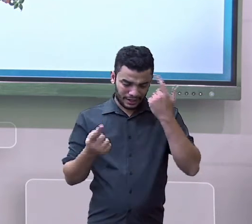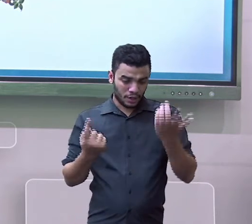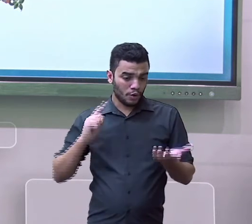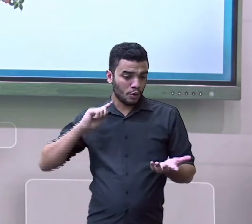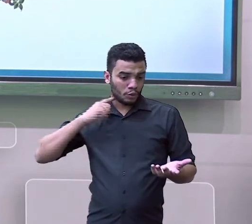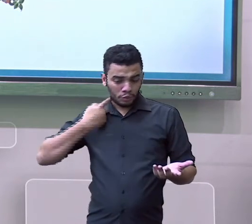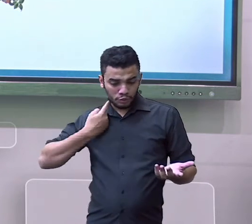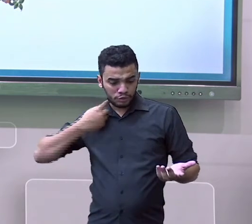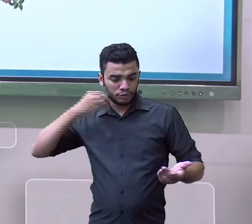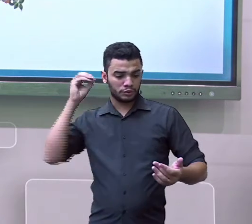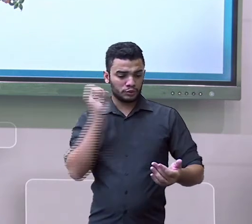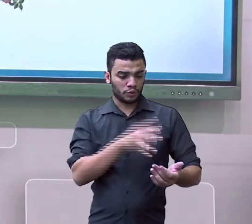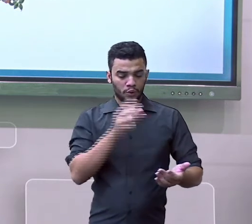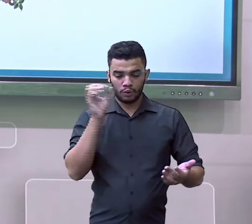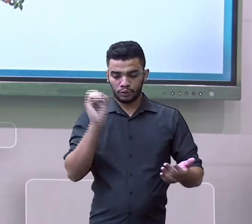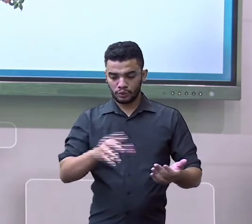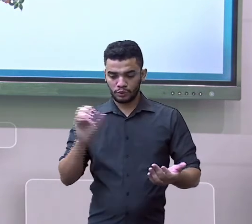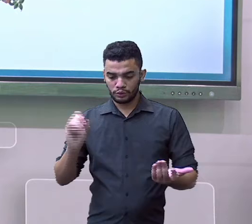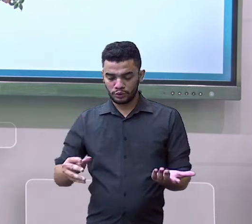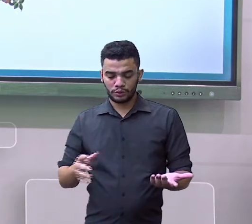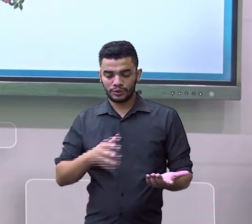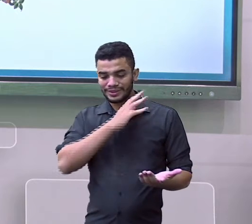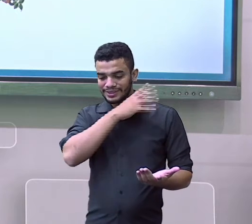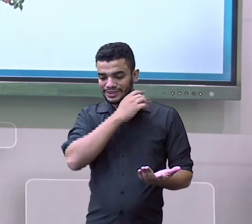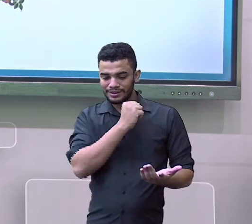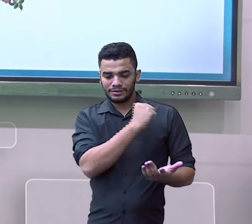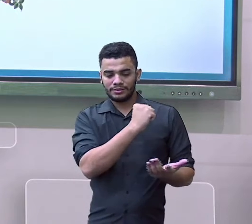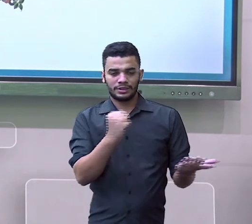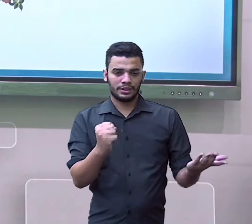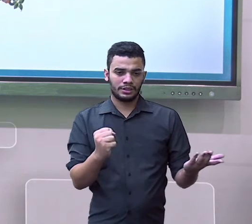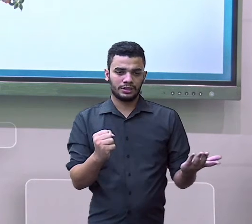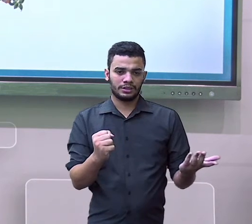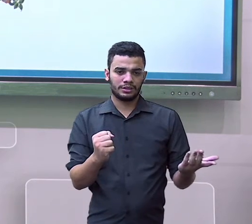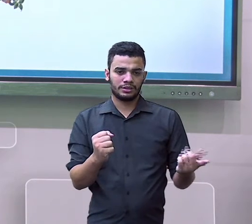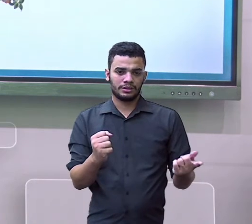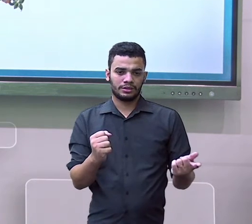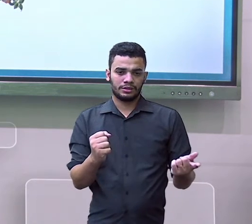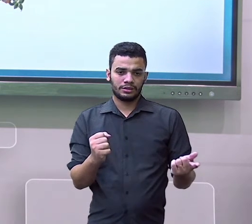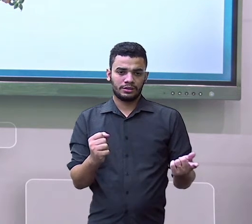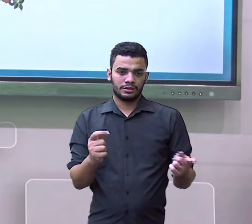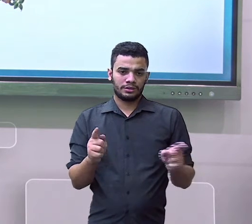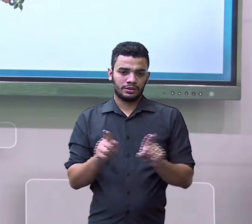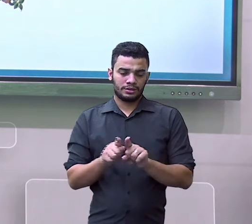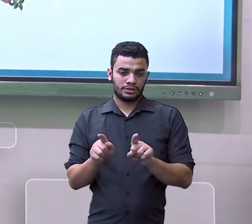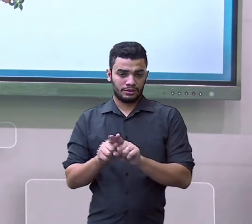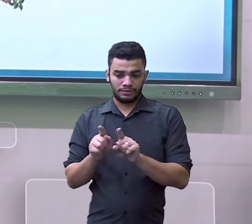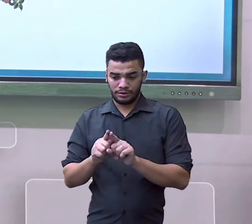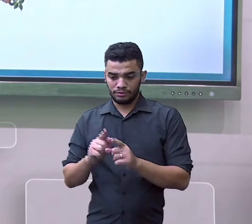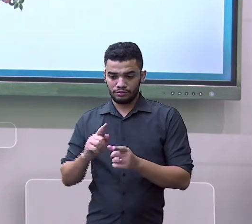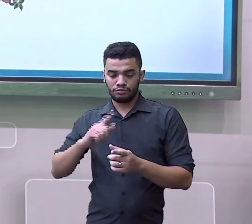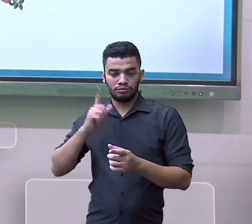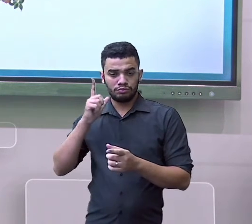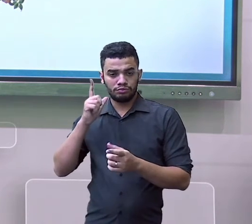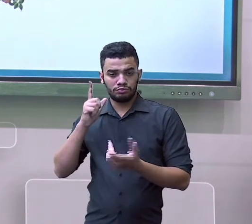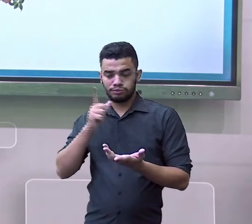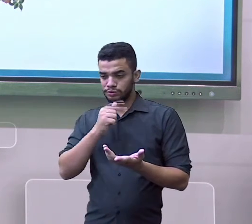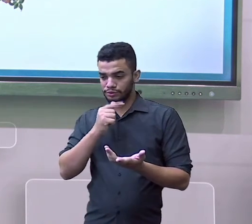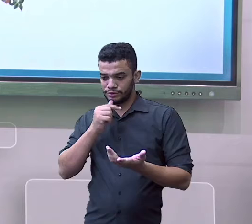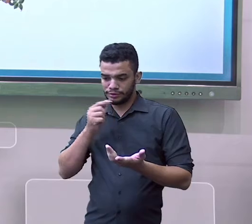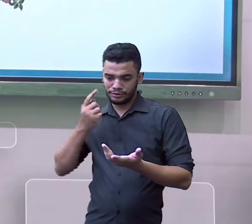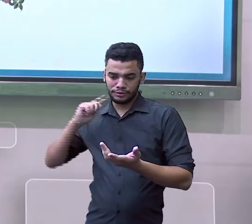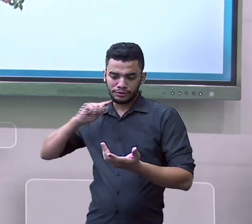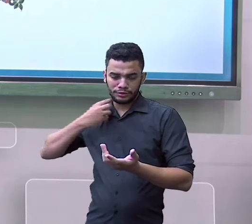por exemplo, a fauna, a flora e inclusive nós mesmos. Bom, sendo